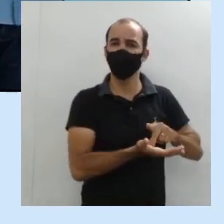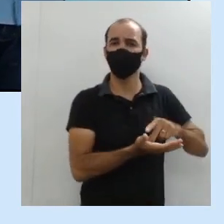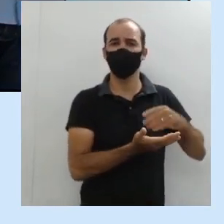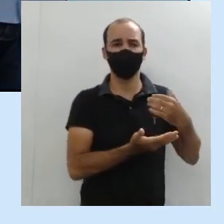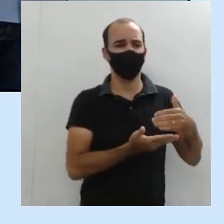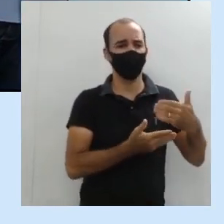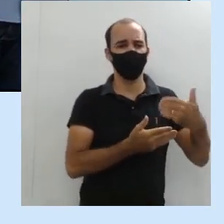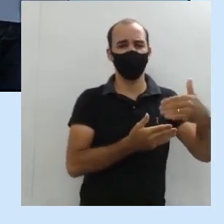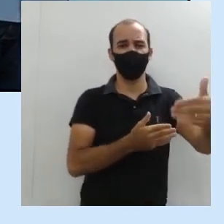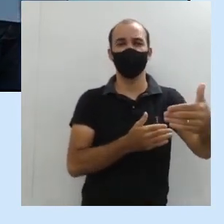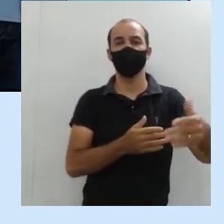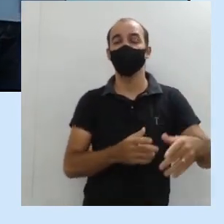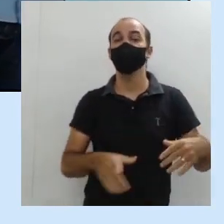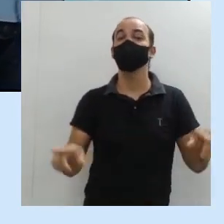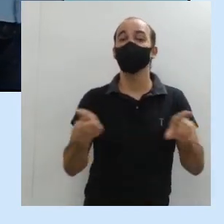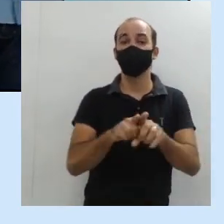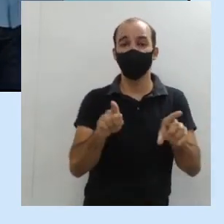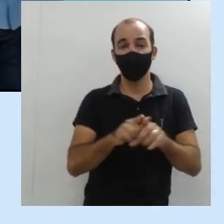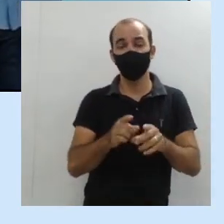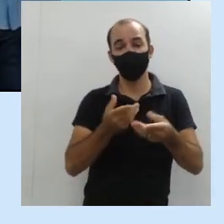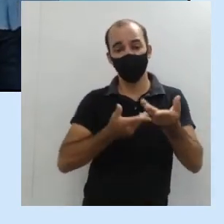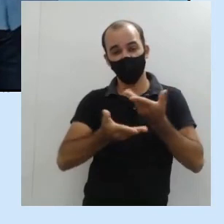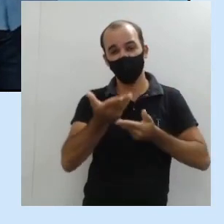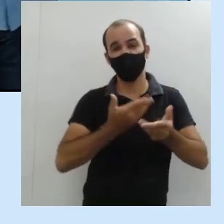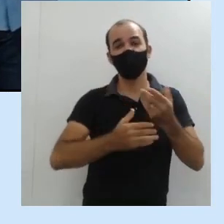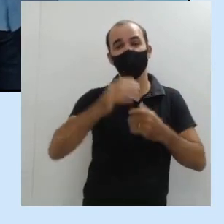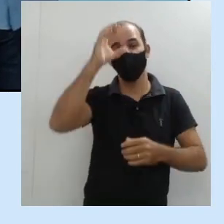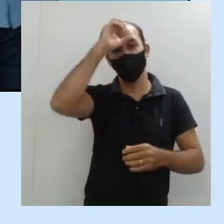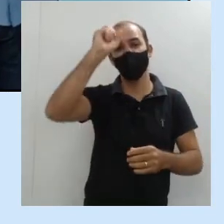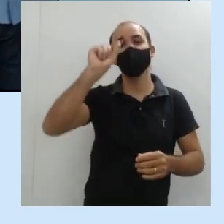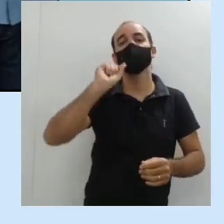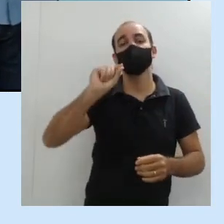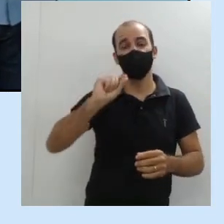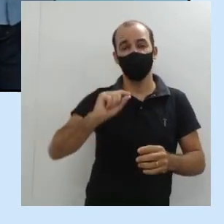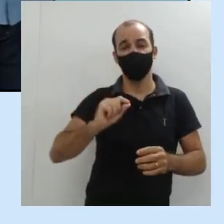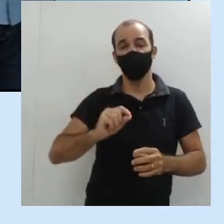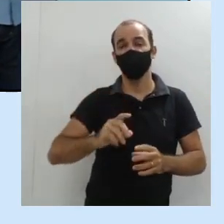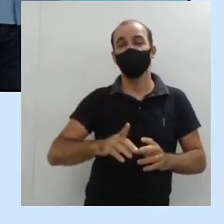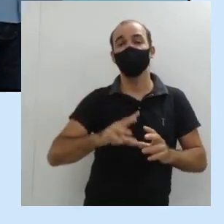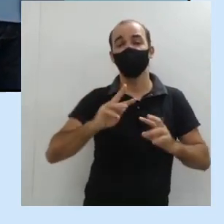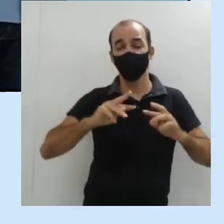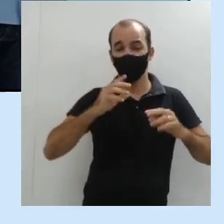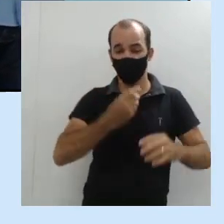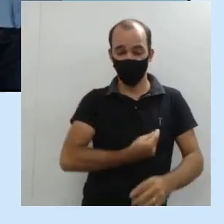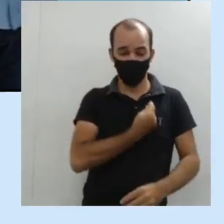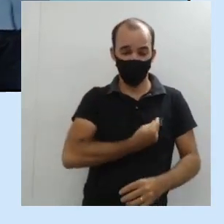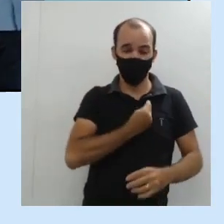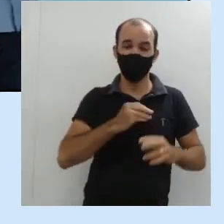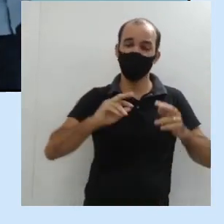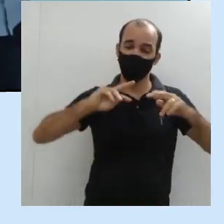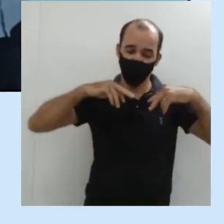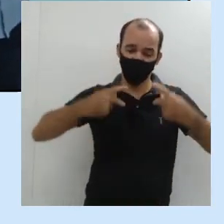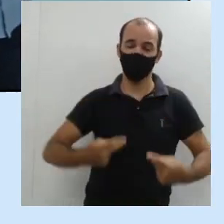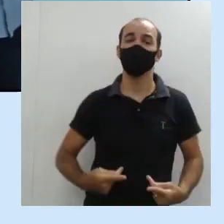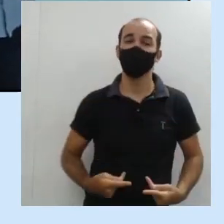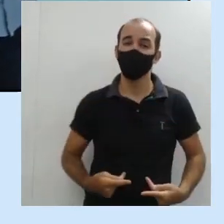aprender aqui é em relação à condição humana. Então, essa condição humana passa a ser não um privilégio de